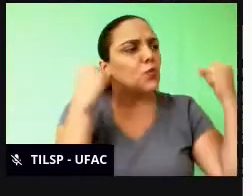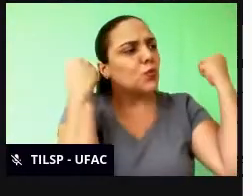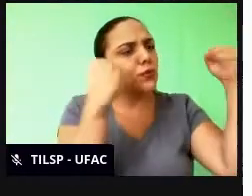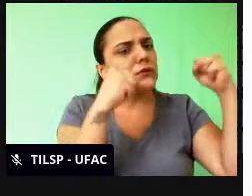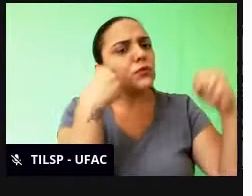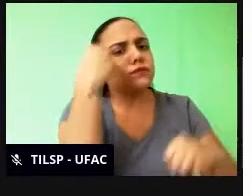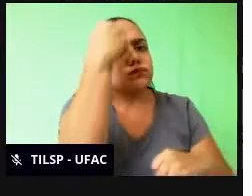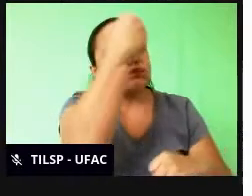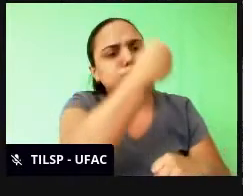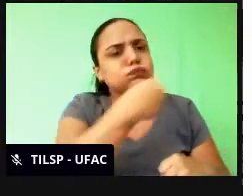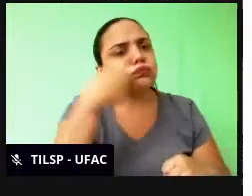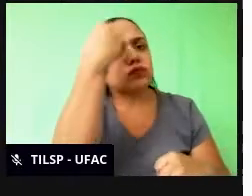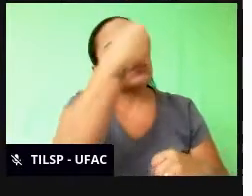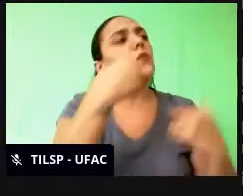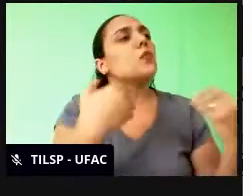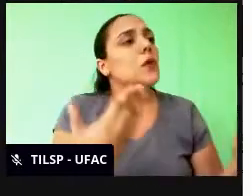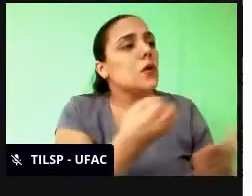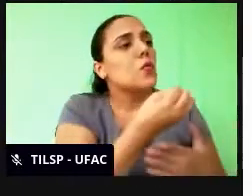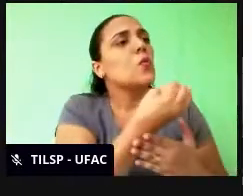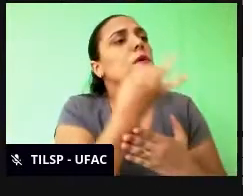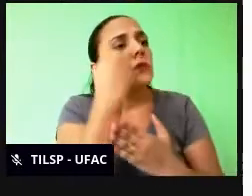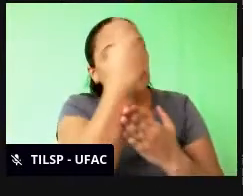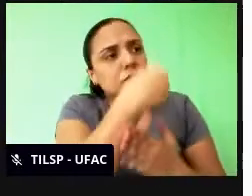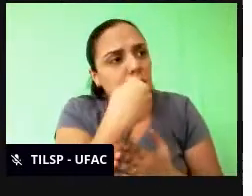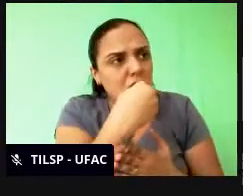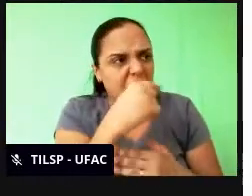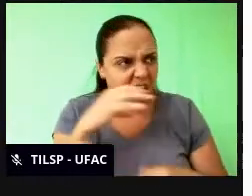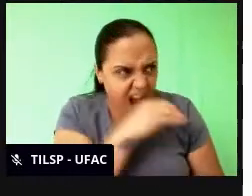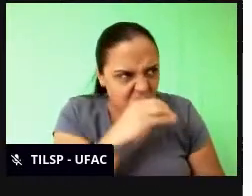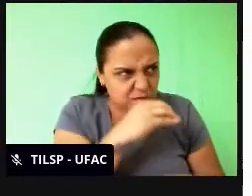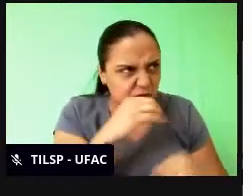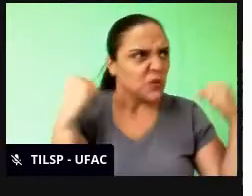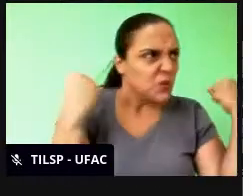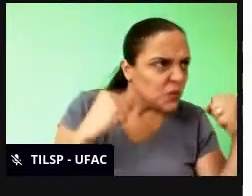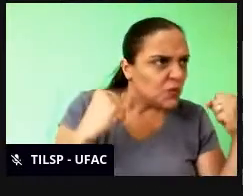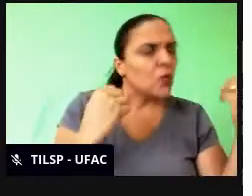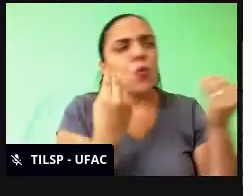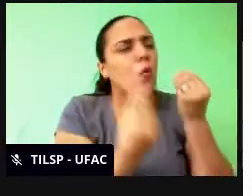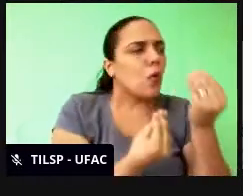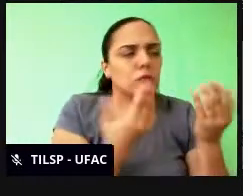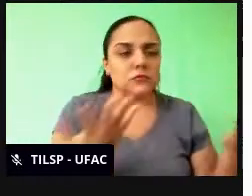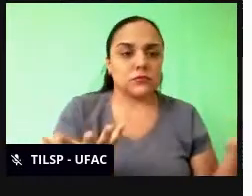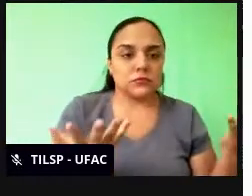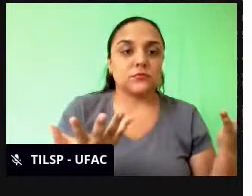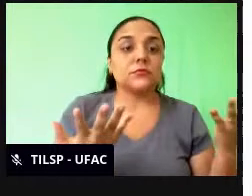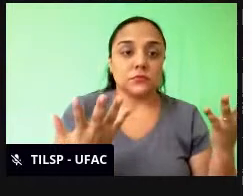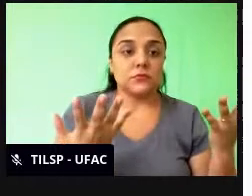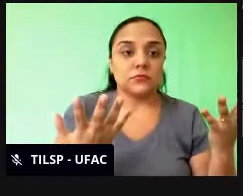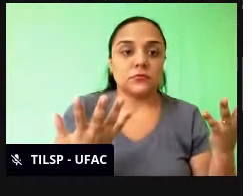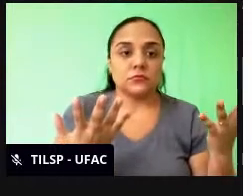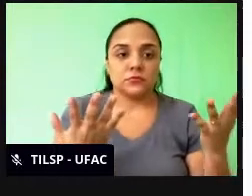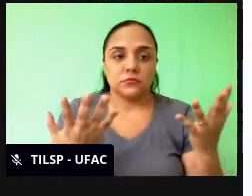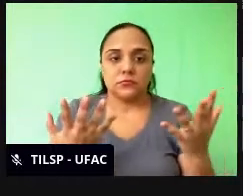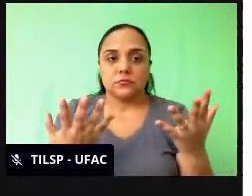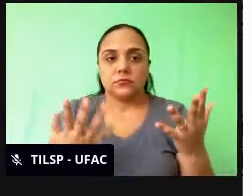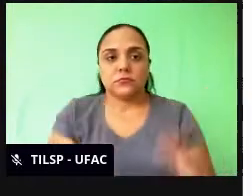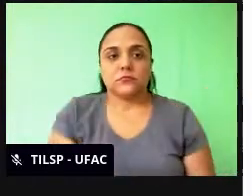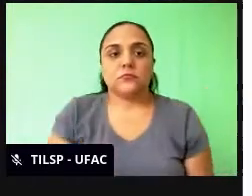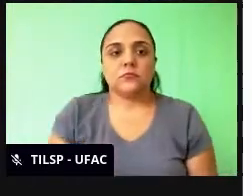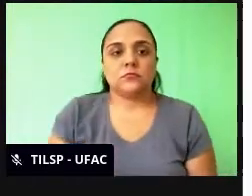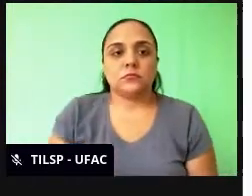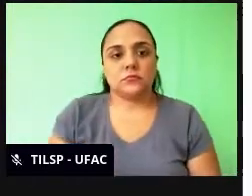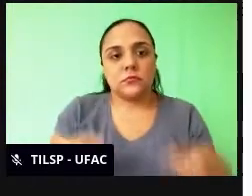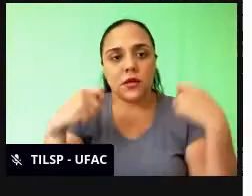mas também a gente avalia um pouco a intensidade. Mas em aspectos gerais, pensando em nutrição esportiva,